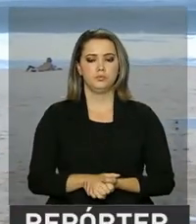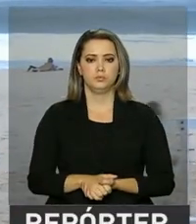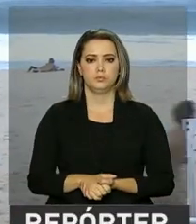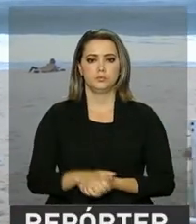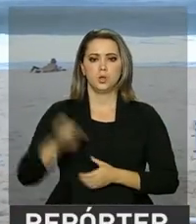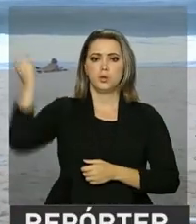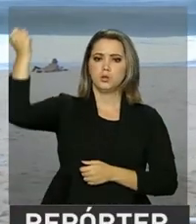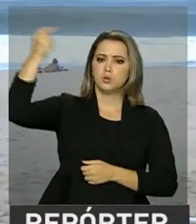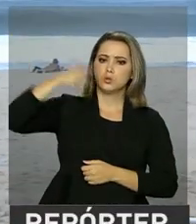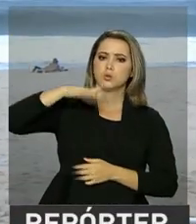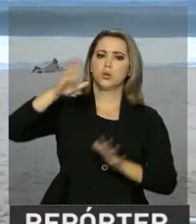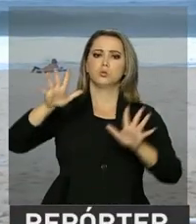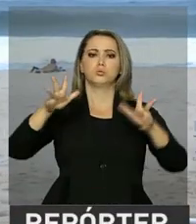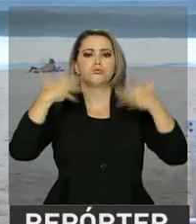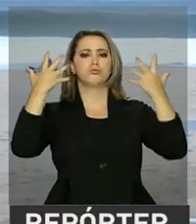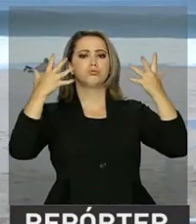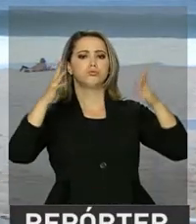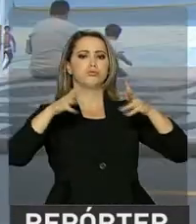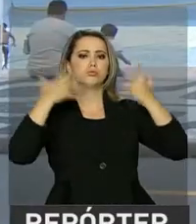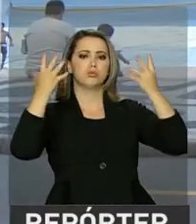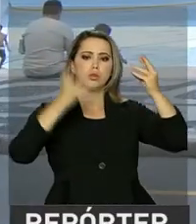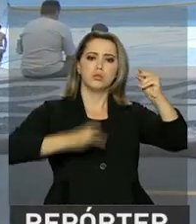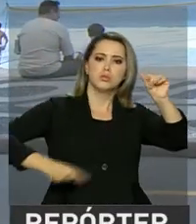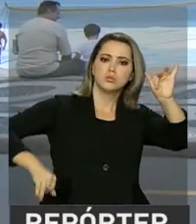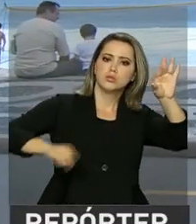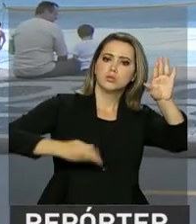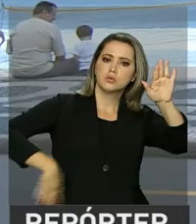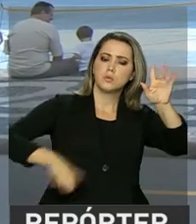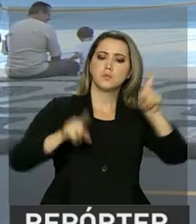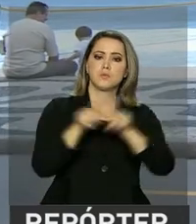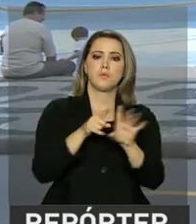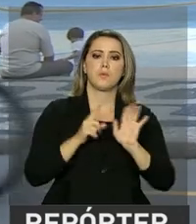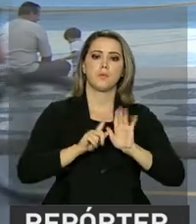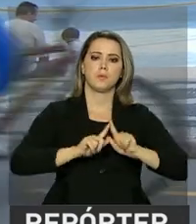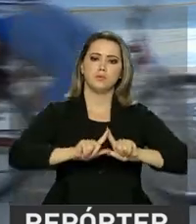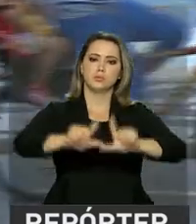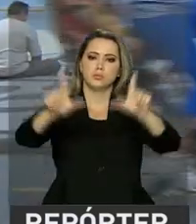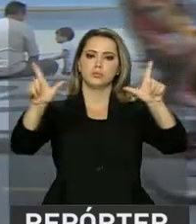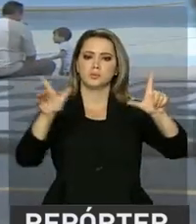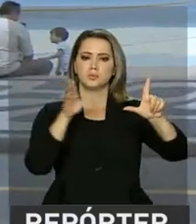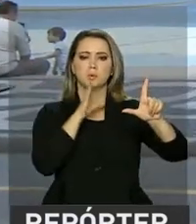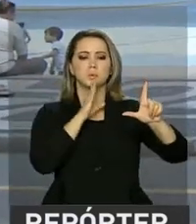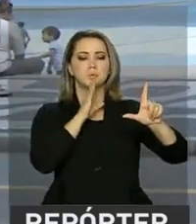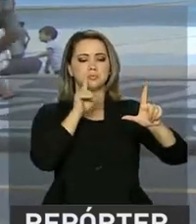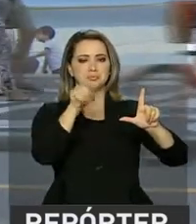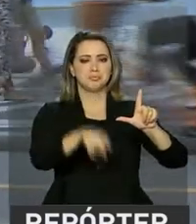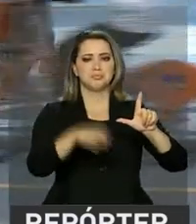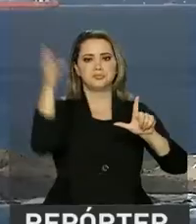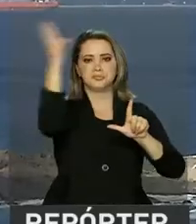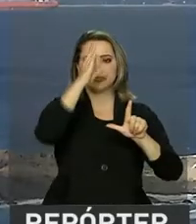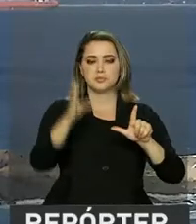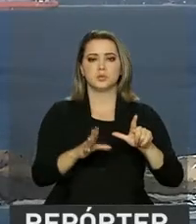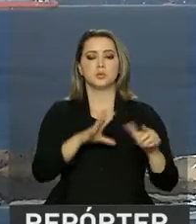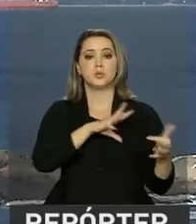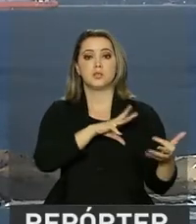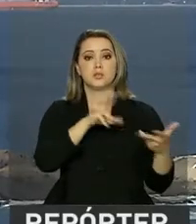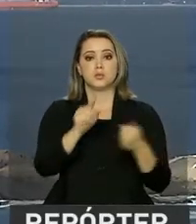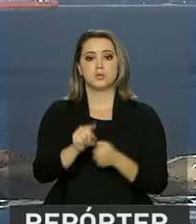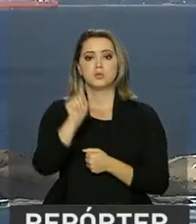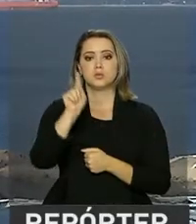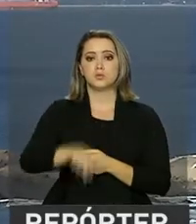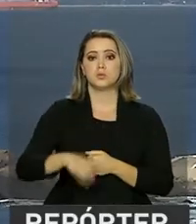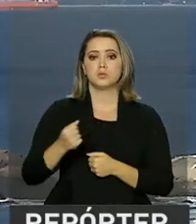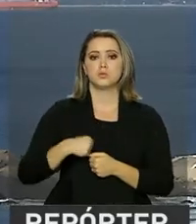sol calor e praia o porta retrato mais conhecido do brasil no mundo pode ser um dos